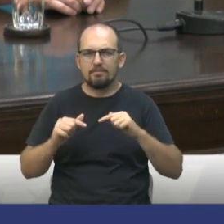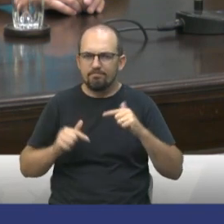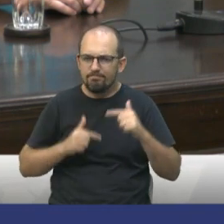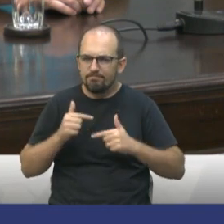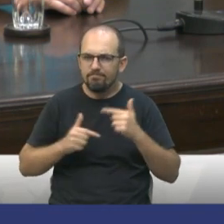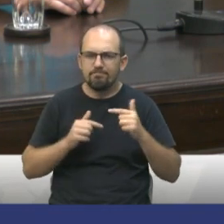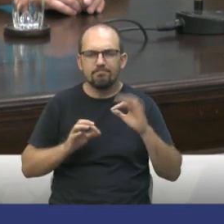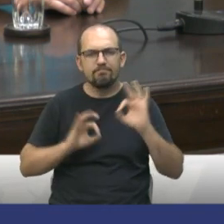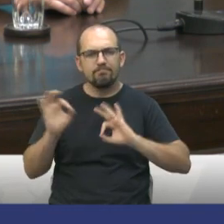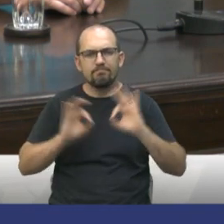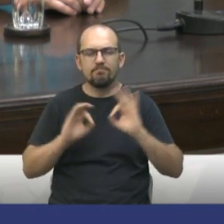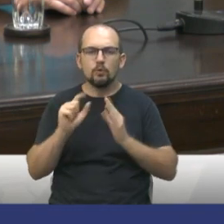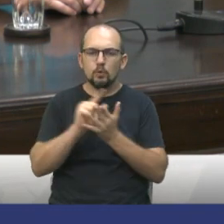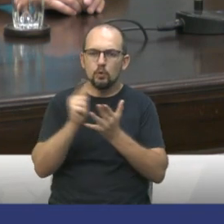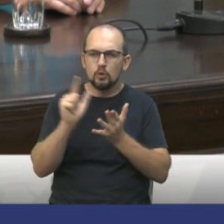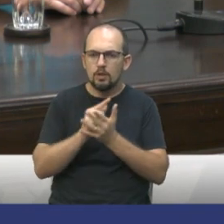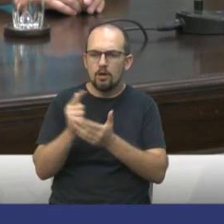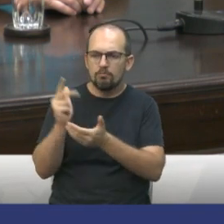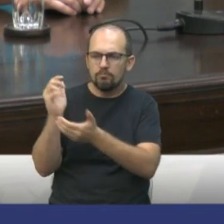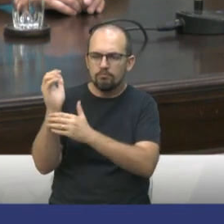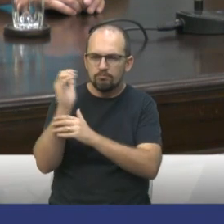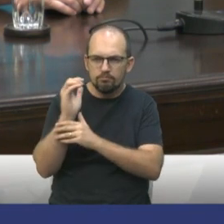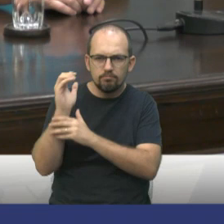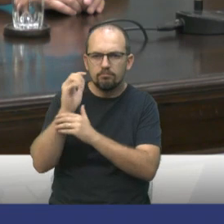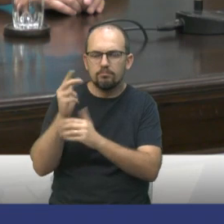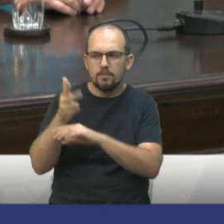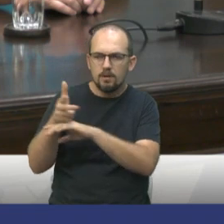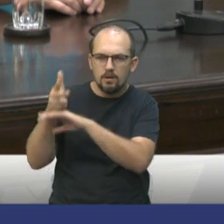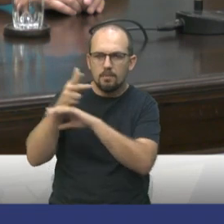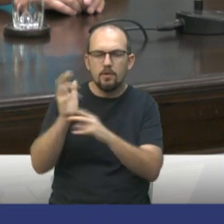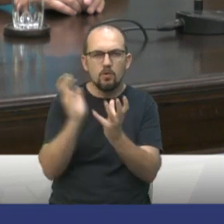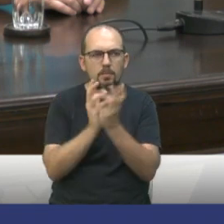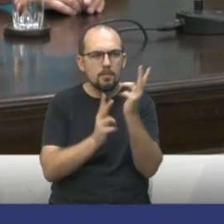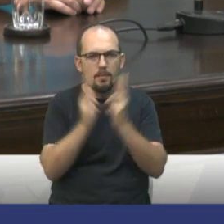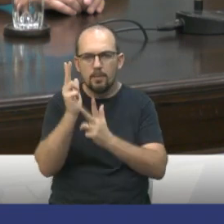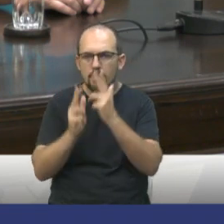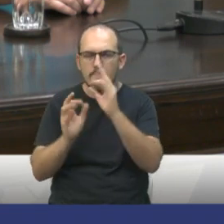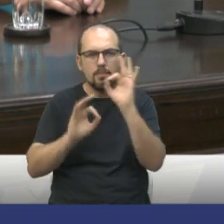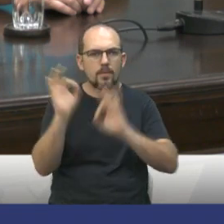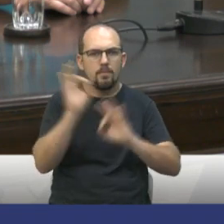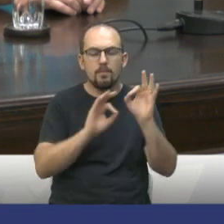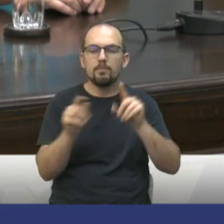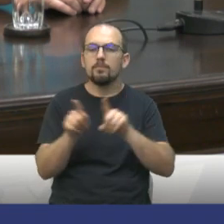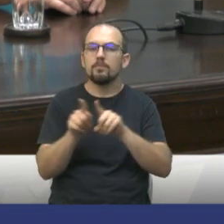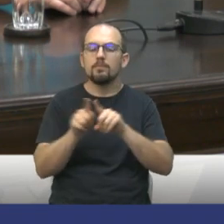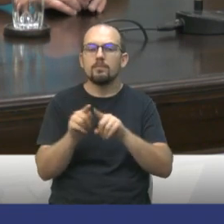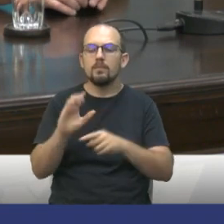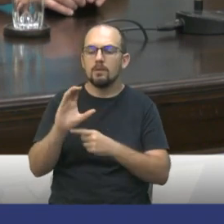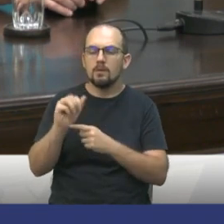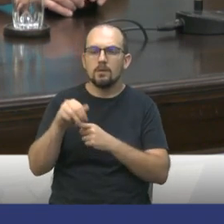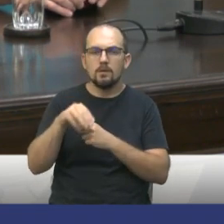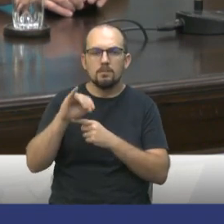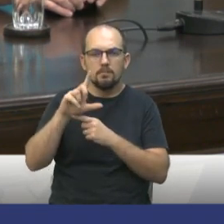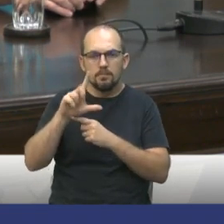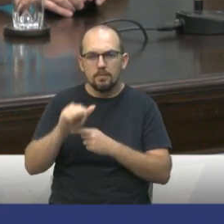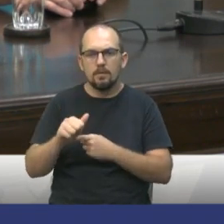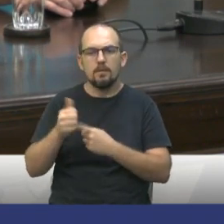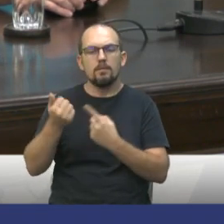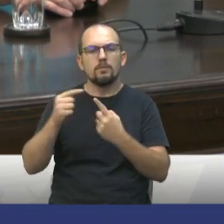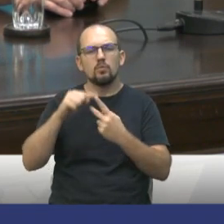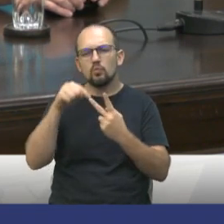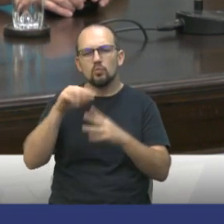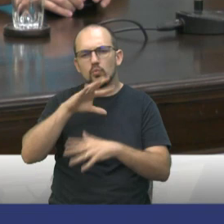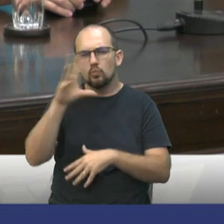todos os jornalistas, dos câmeras, da produção, inclusive aí da Camila, de toda a